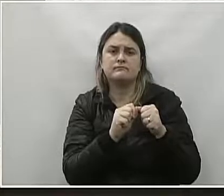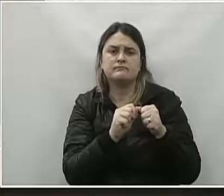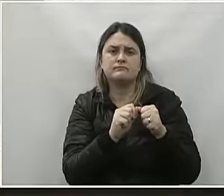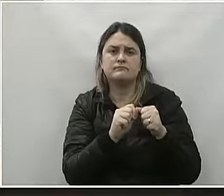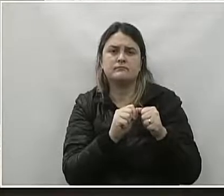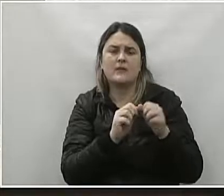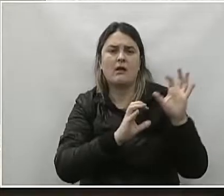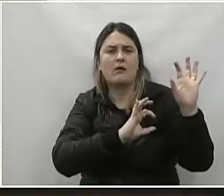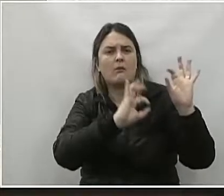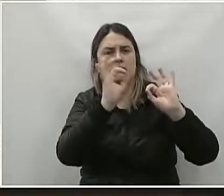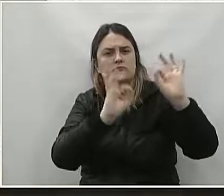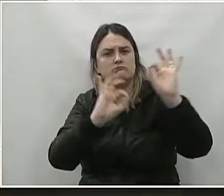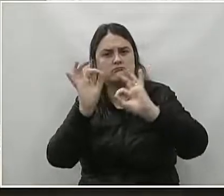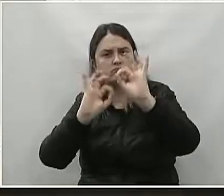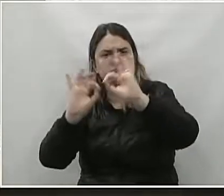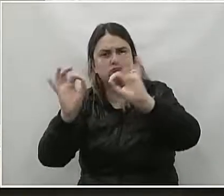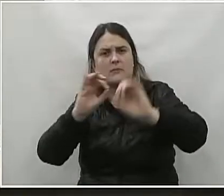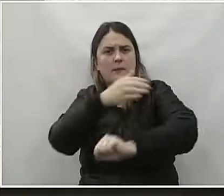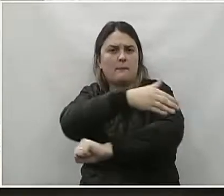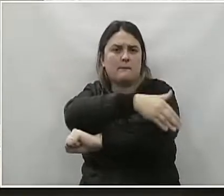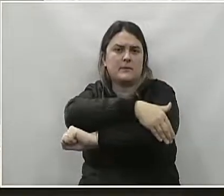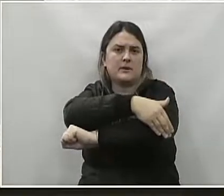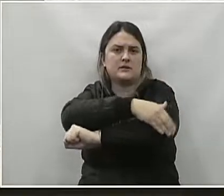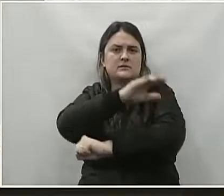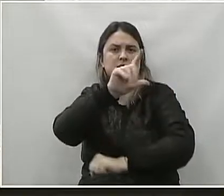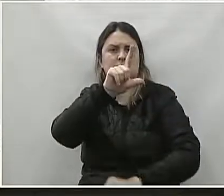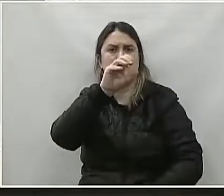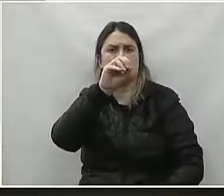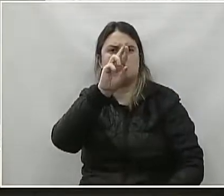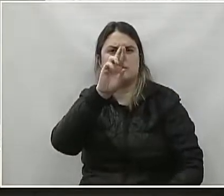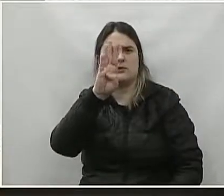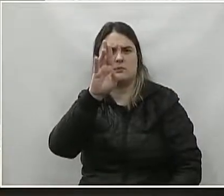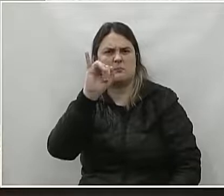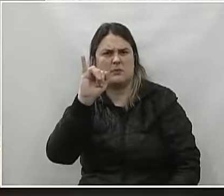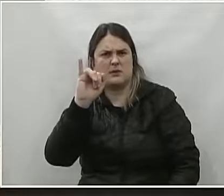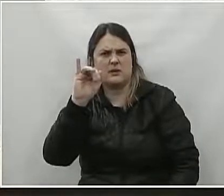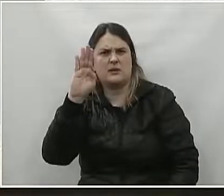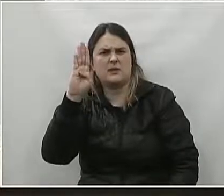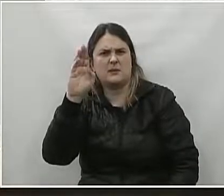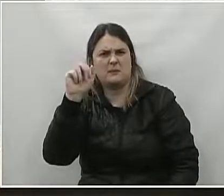a revitalização da Praça Lorde Baden-Powell,